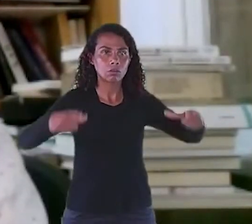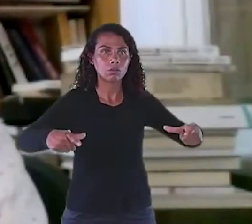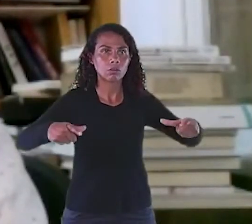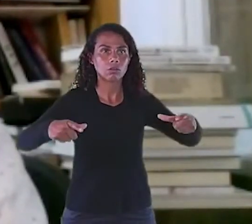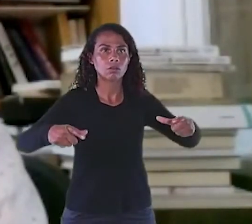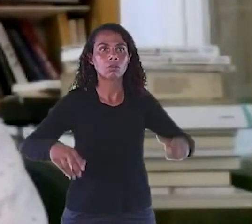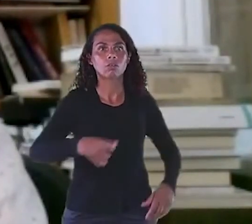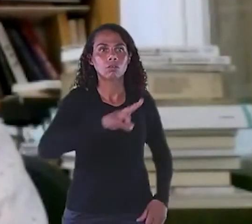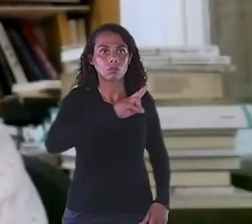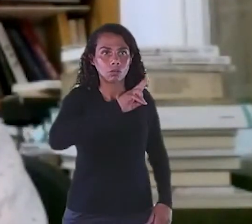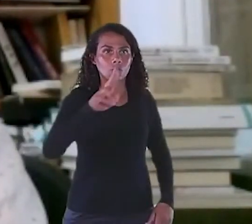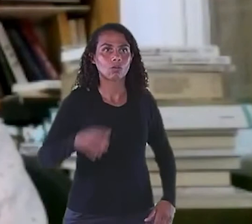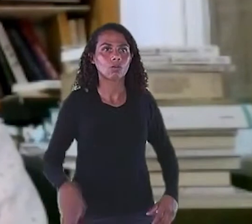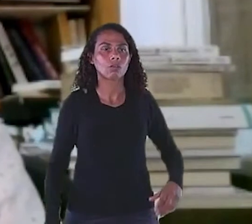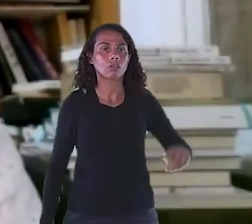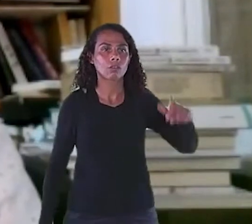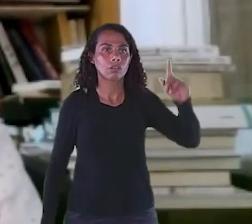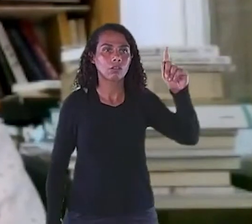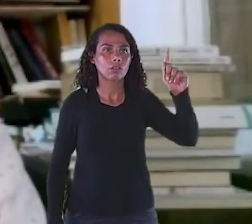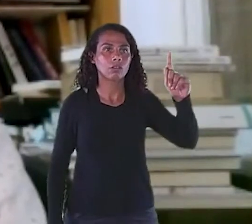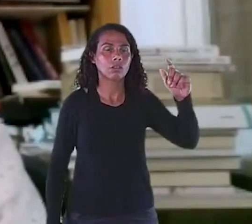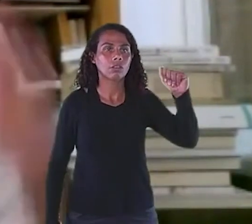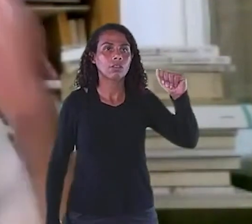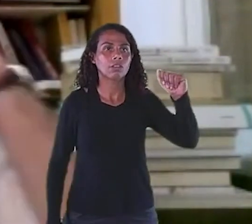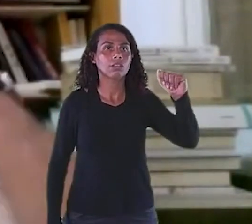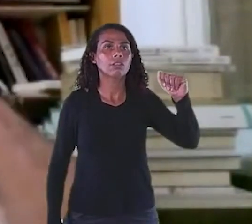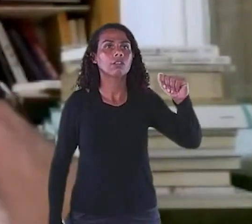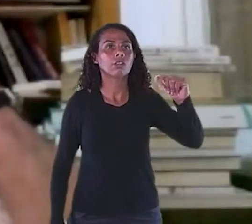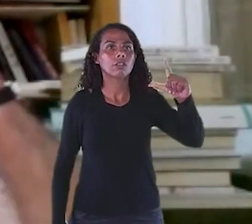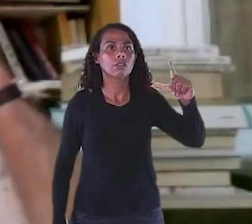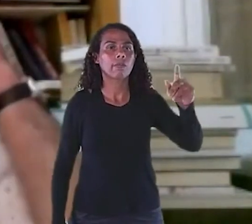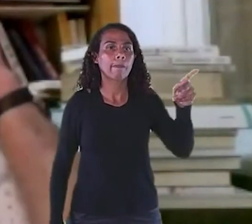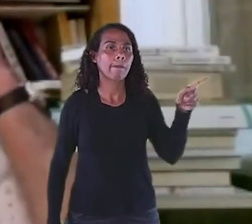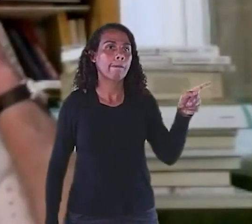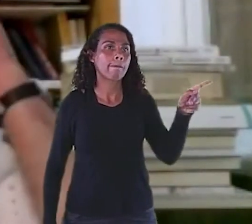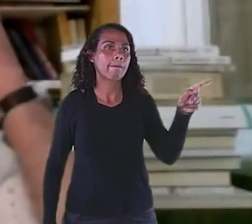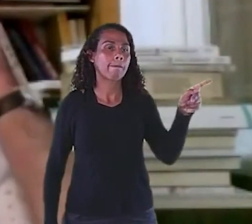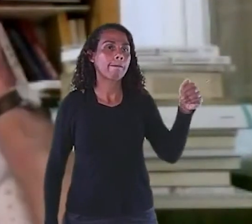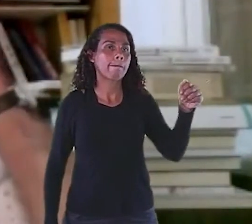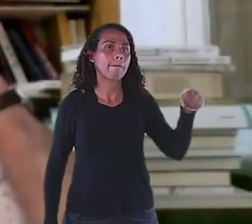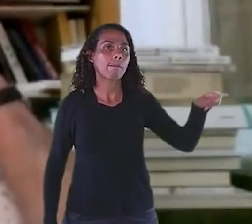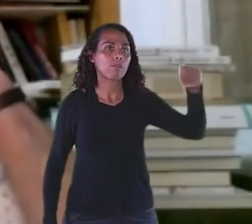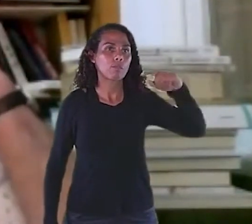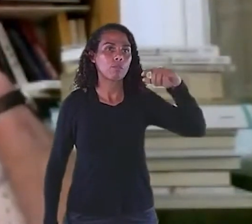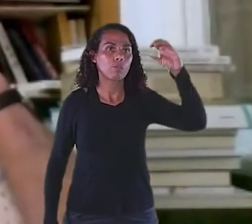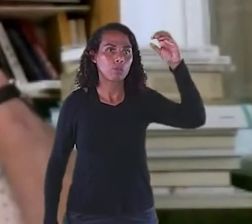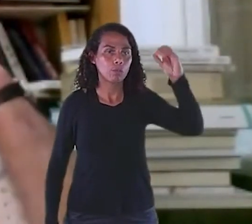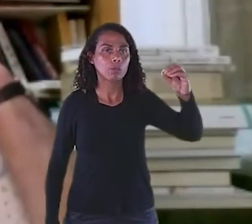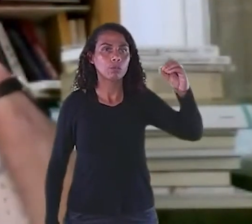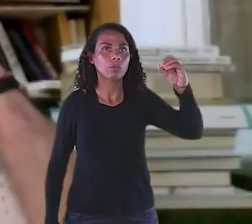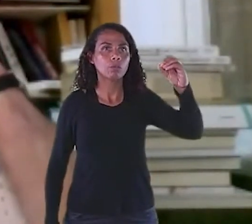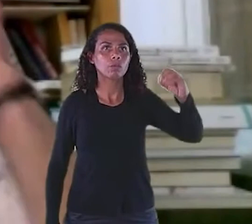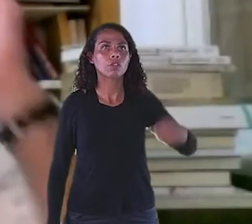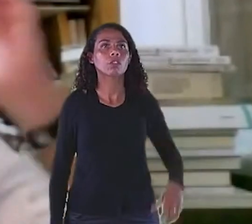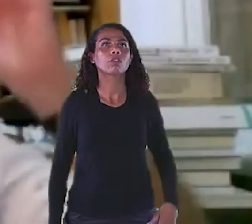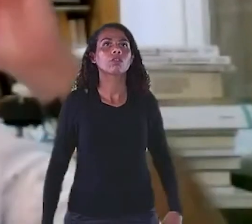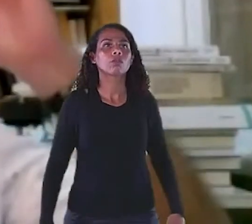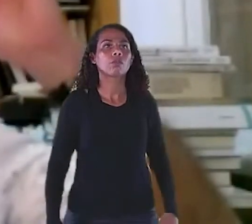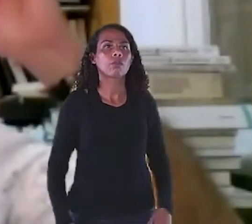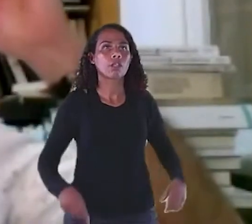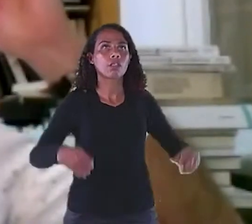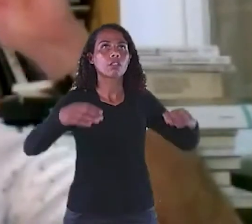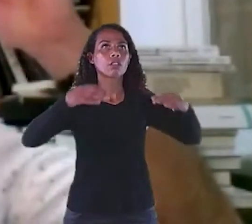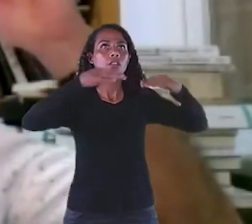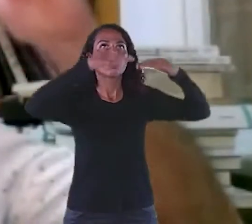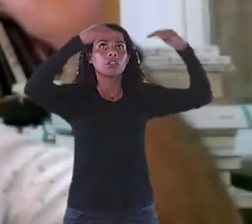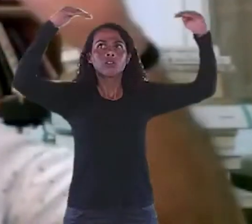uma Casas Marisas, sei lá o quê, um negócio com uma luz muito clara, sabe